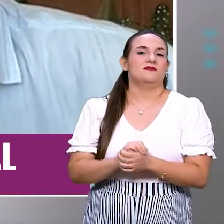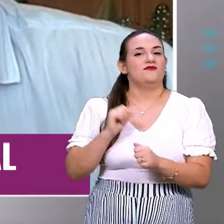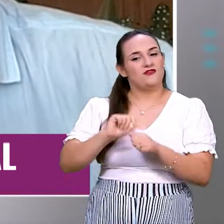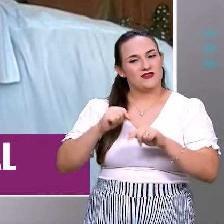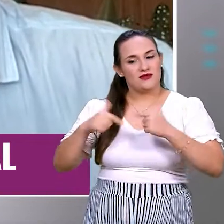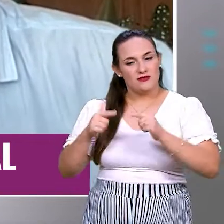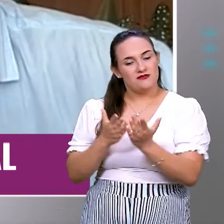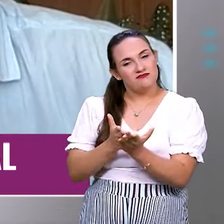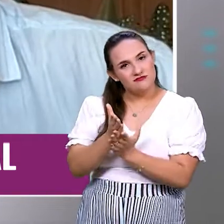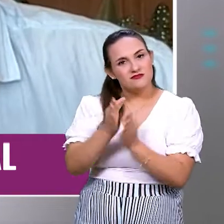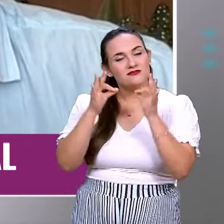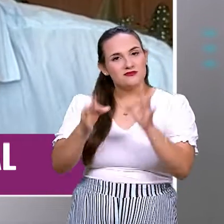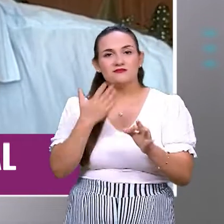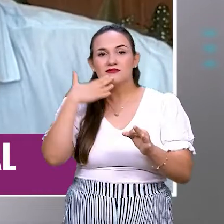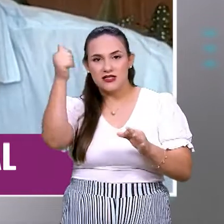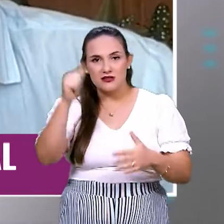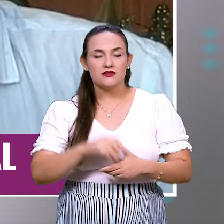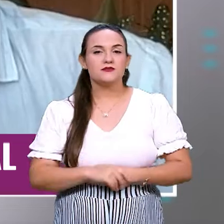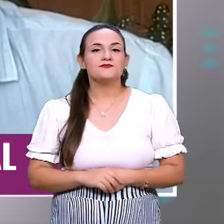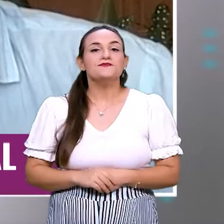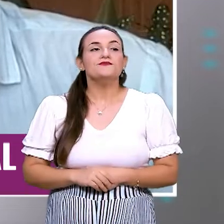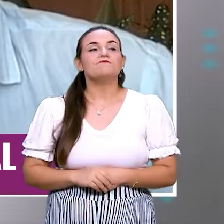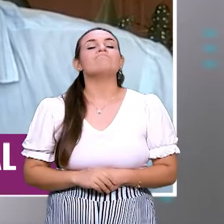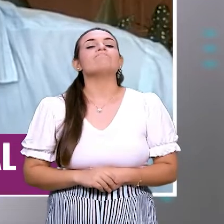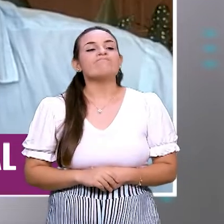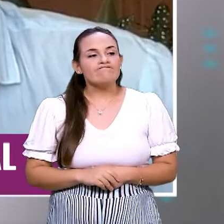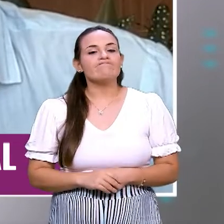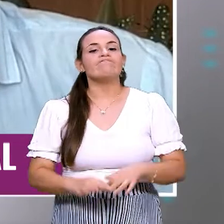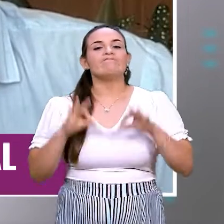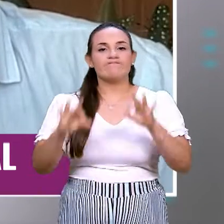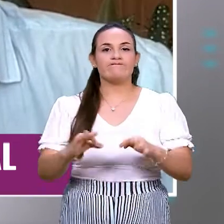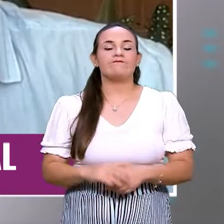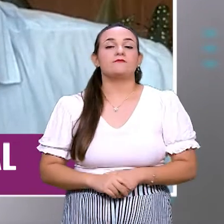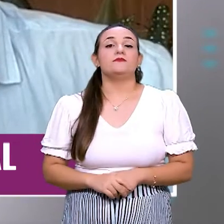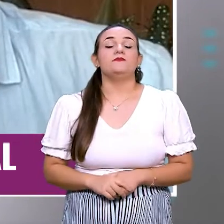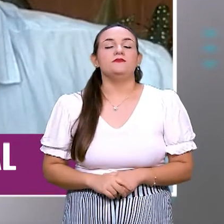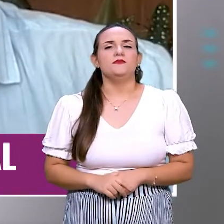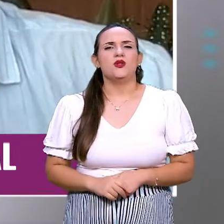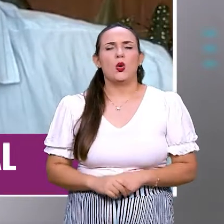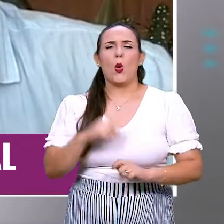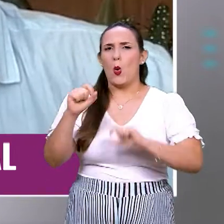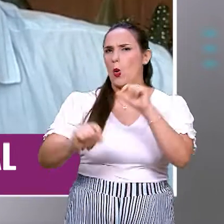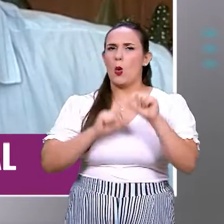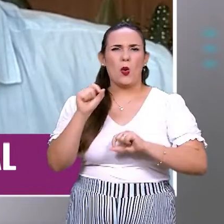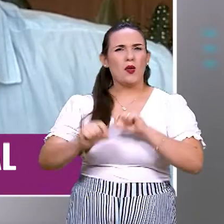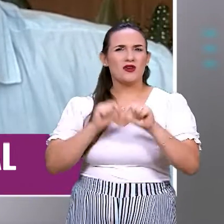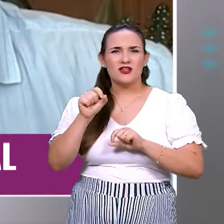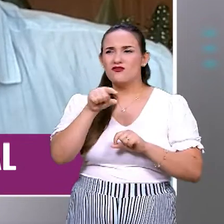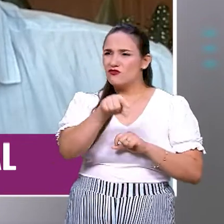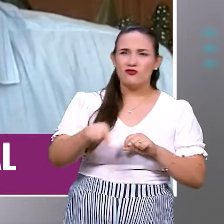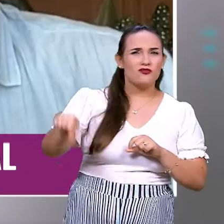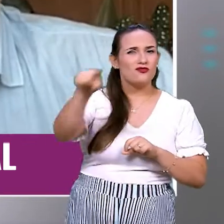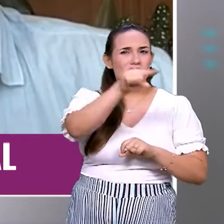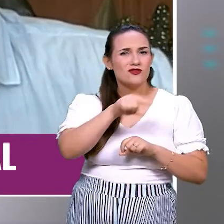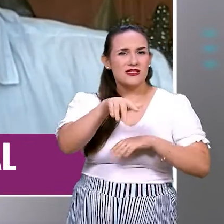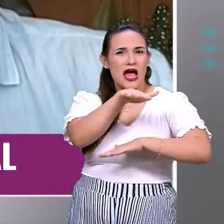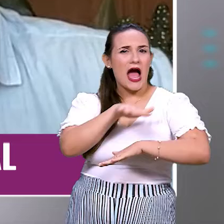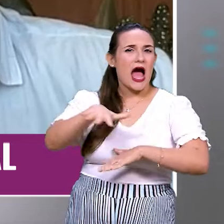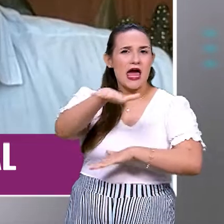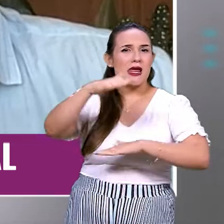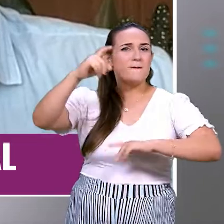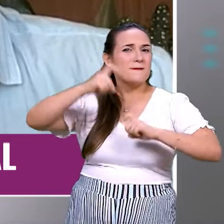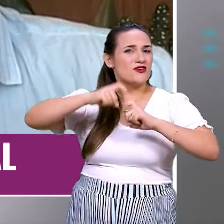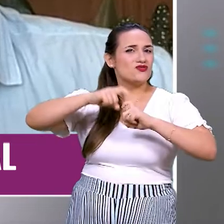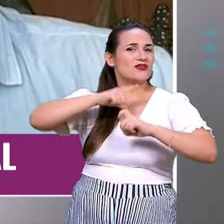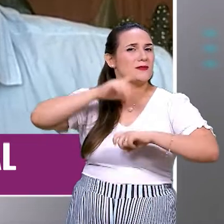seu trabalho da maneira melhor possível. Certo. E agora, o que preocupa mais vocês, especialistas da